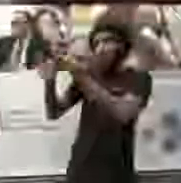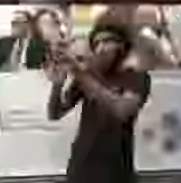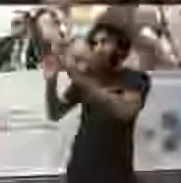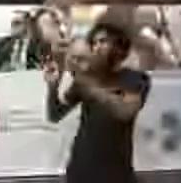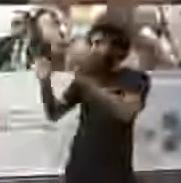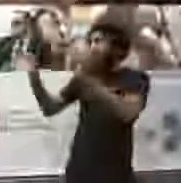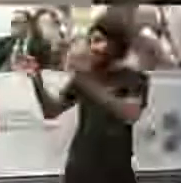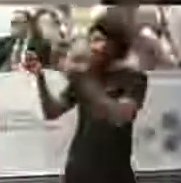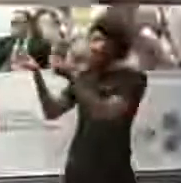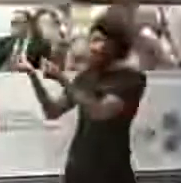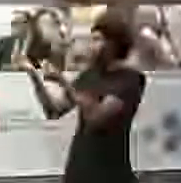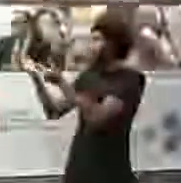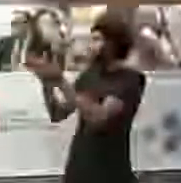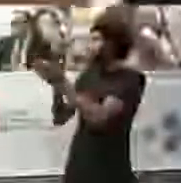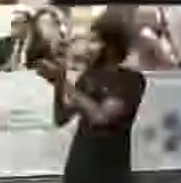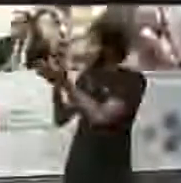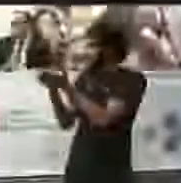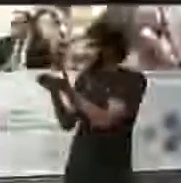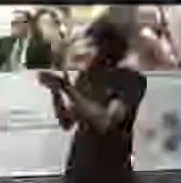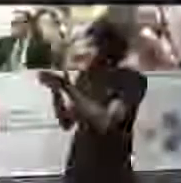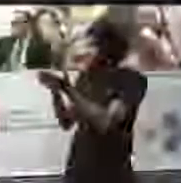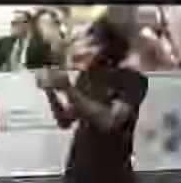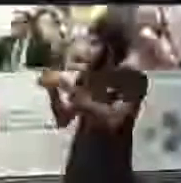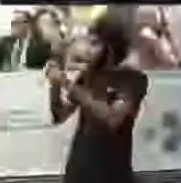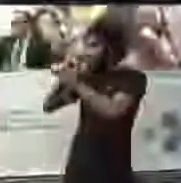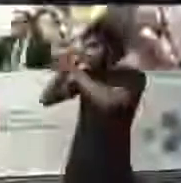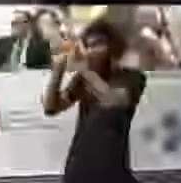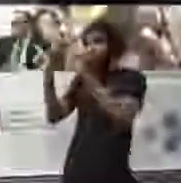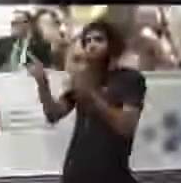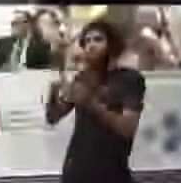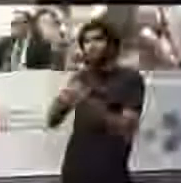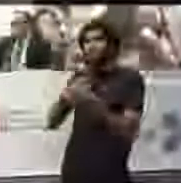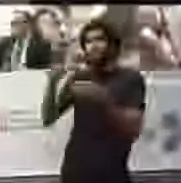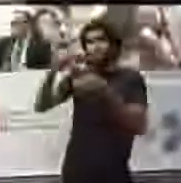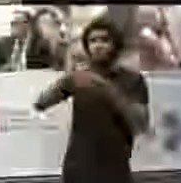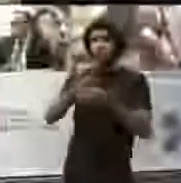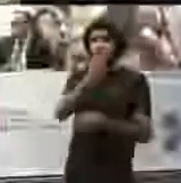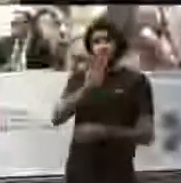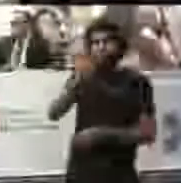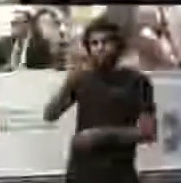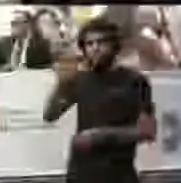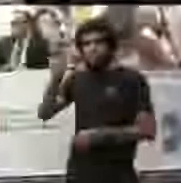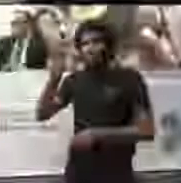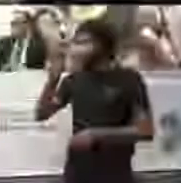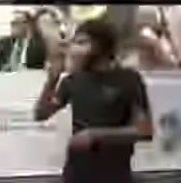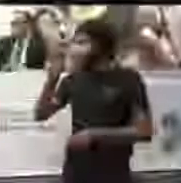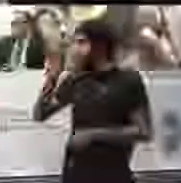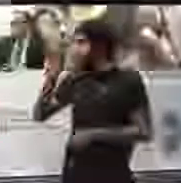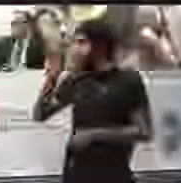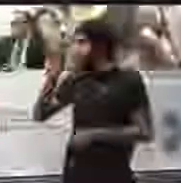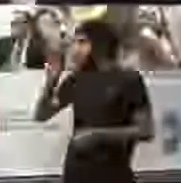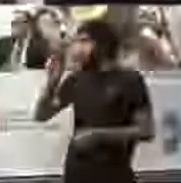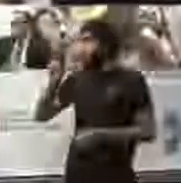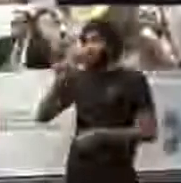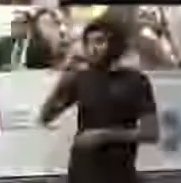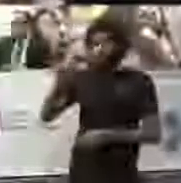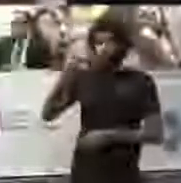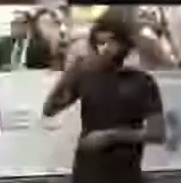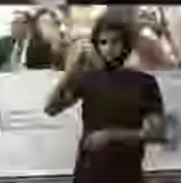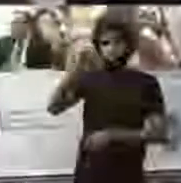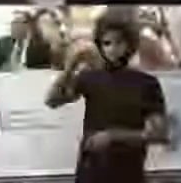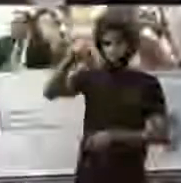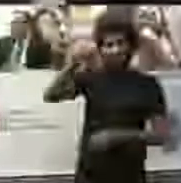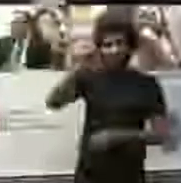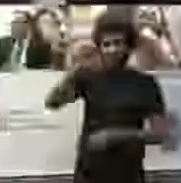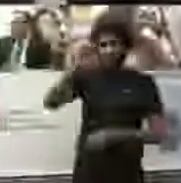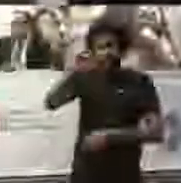essa coleção mas deixando claro que está no site do conaci né www é dada por canais ponto